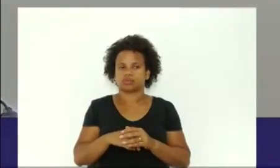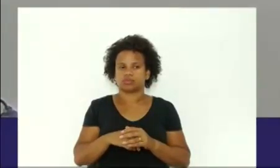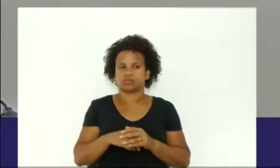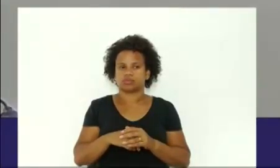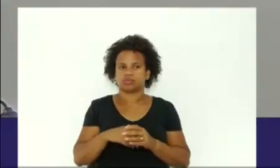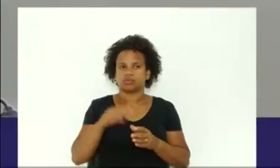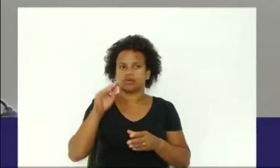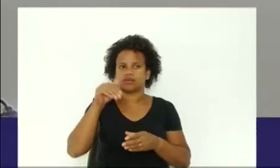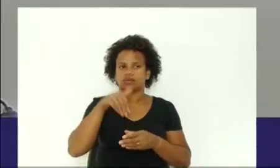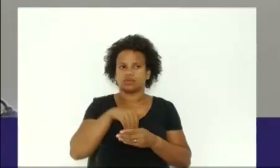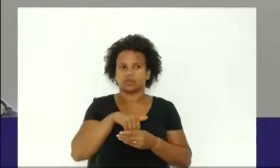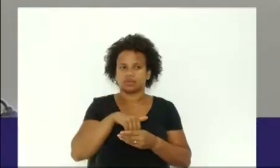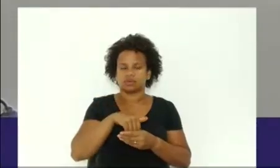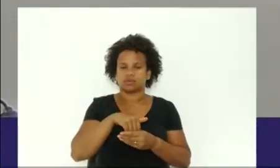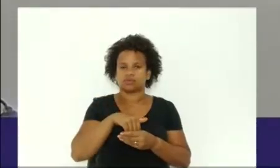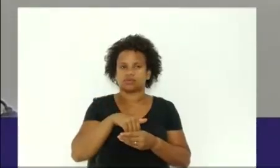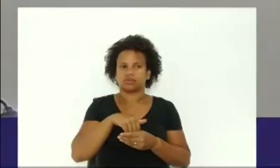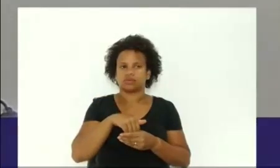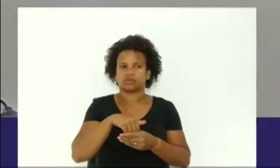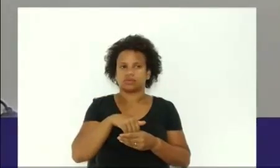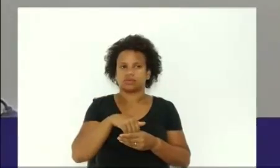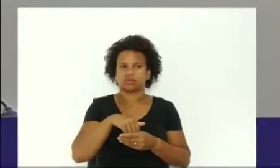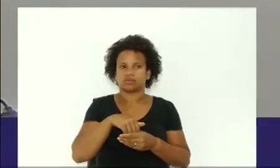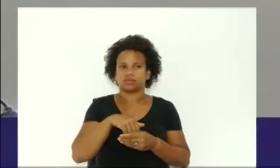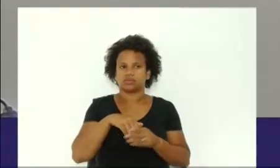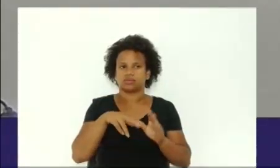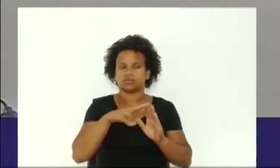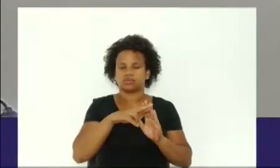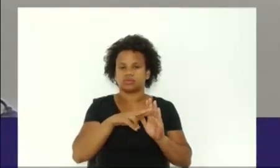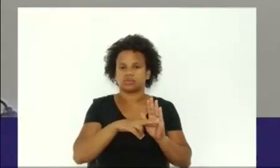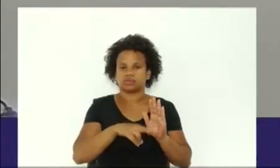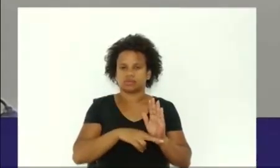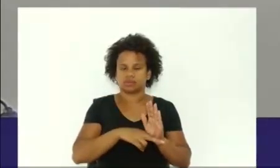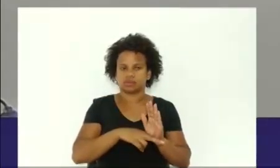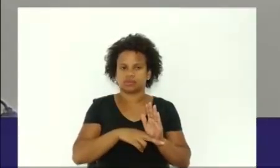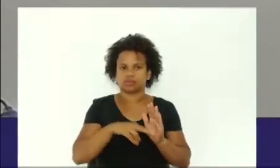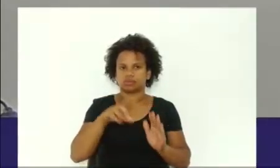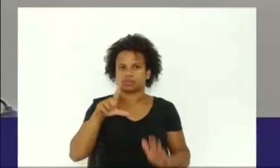juntada do relatório do vereador Lelo Pagani.